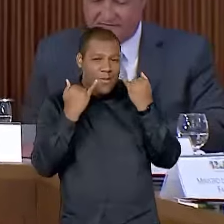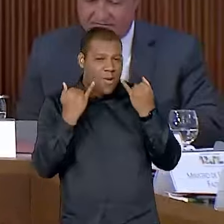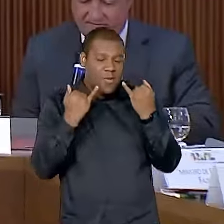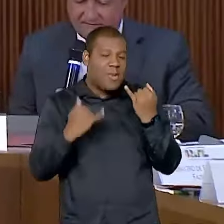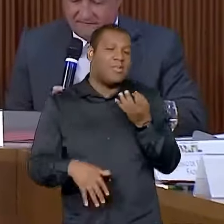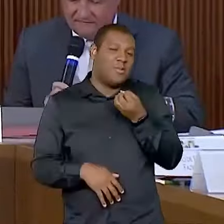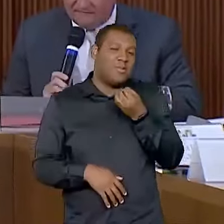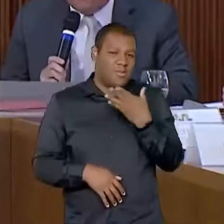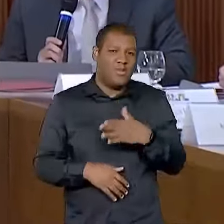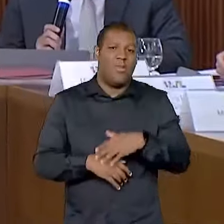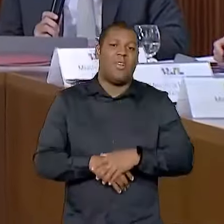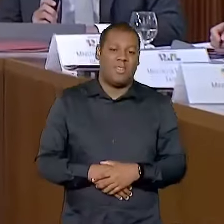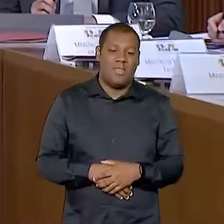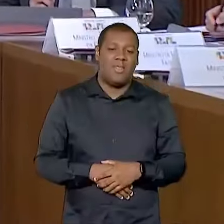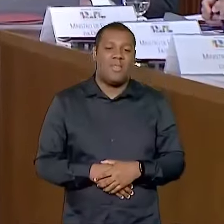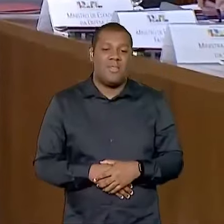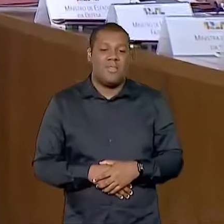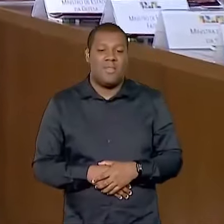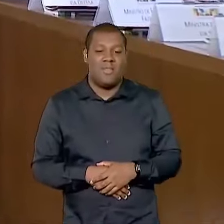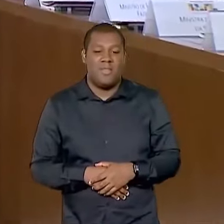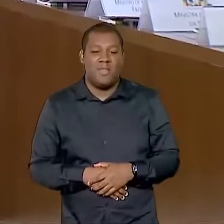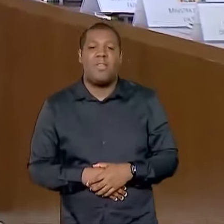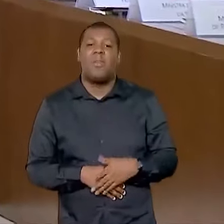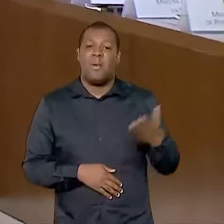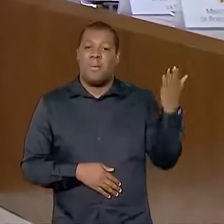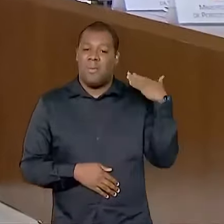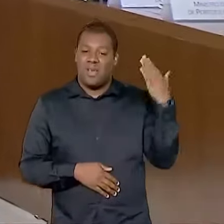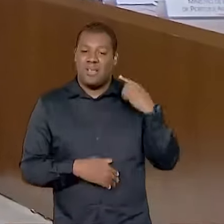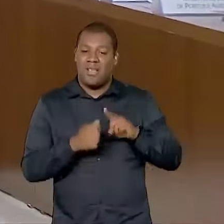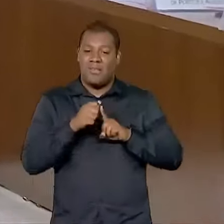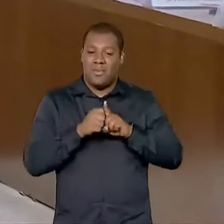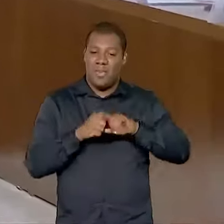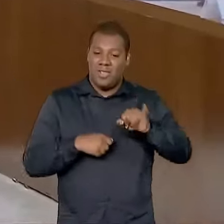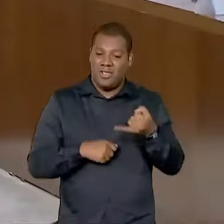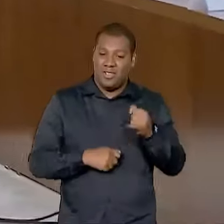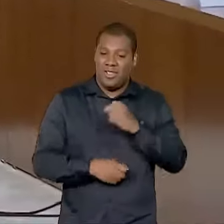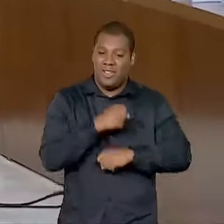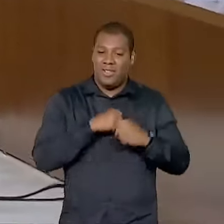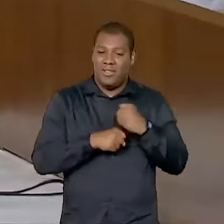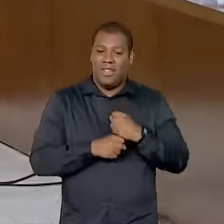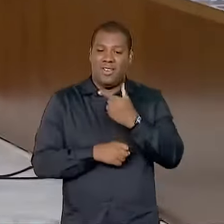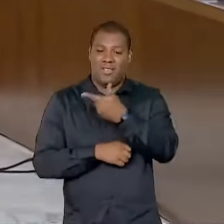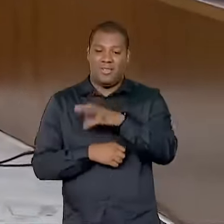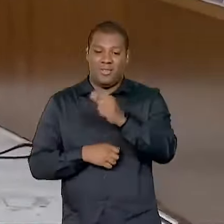produziram nesse país, nesses últimos 13 meses. Recorta com a palavra.